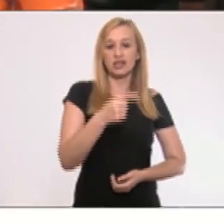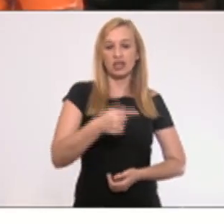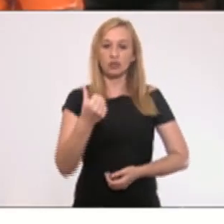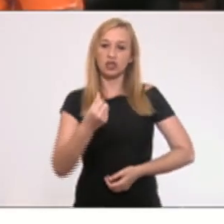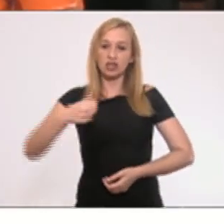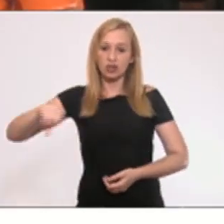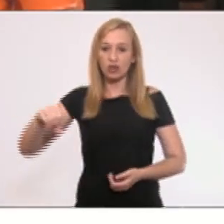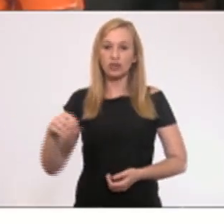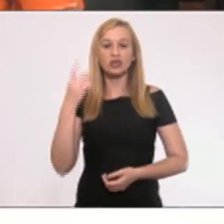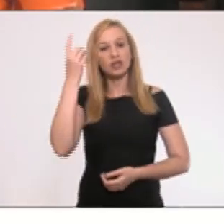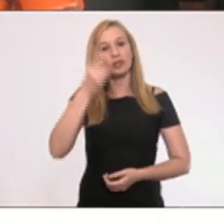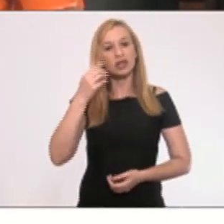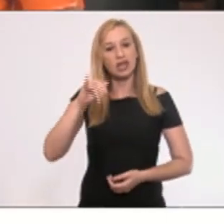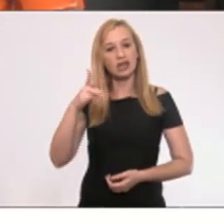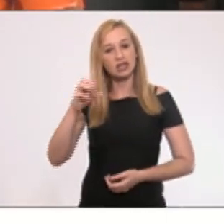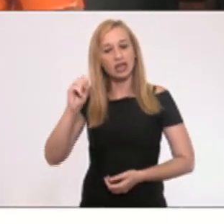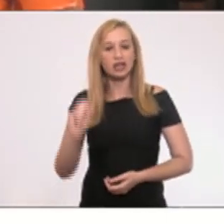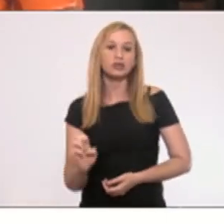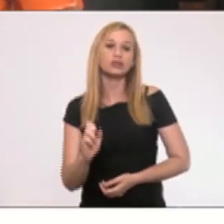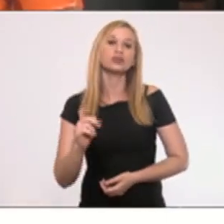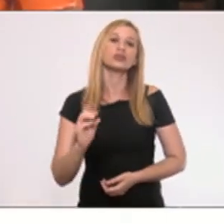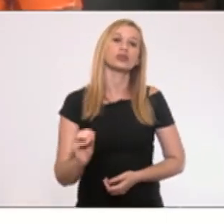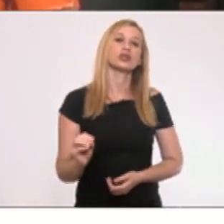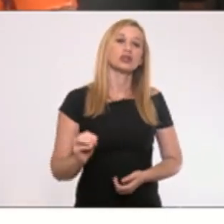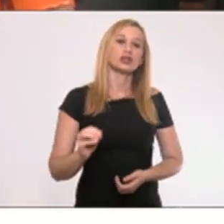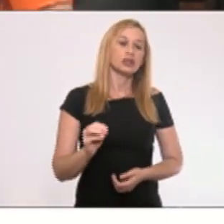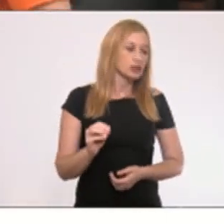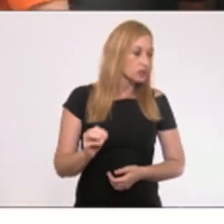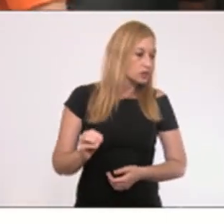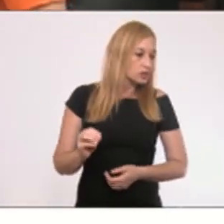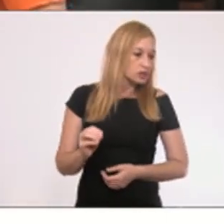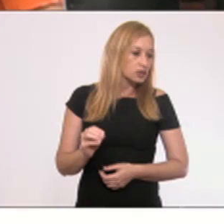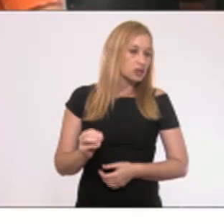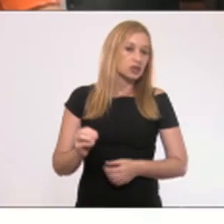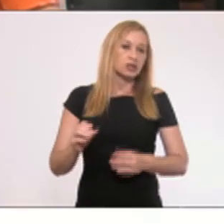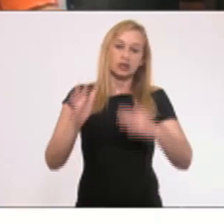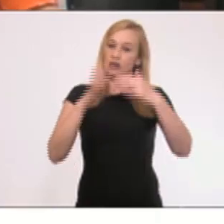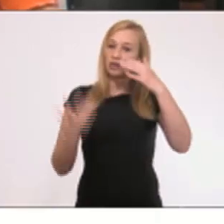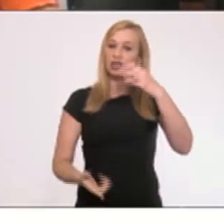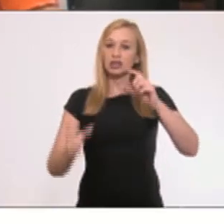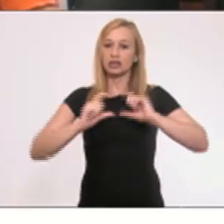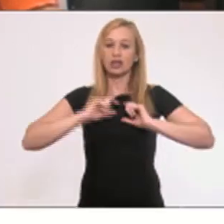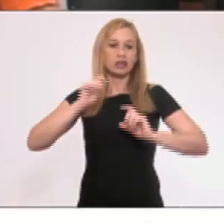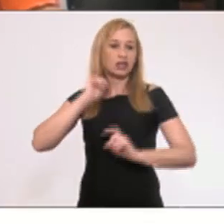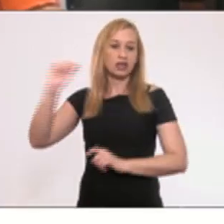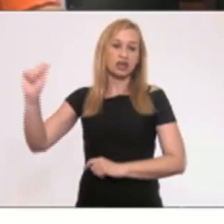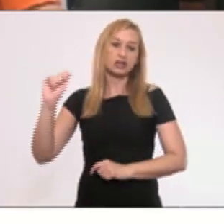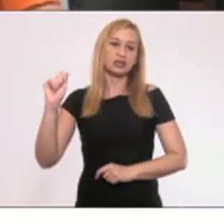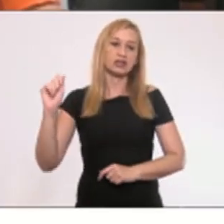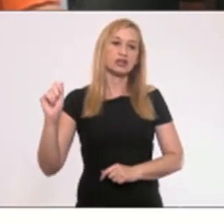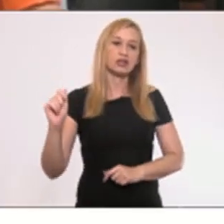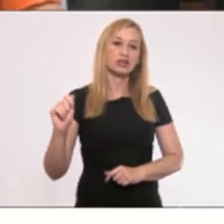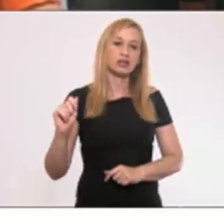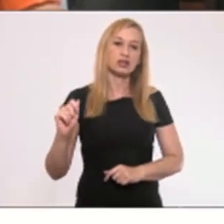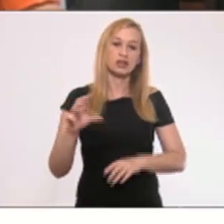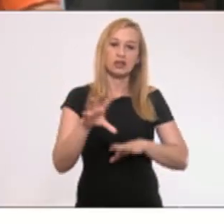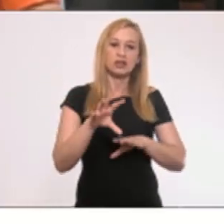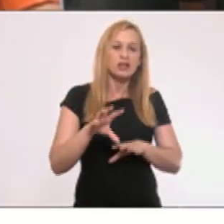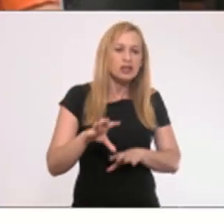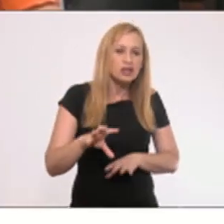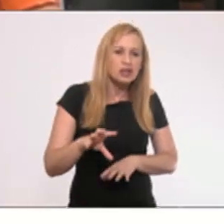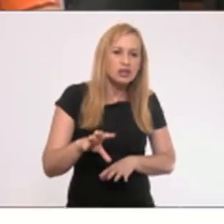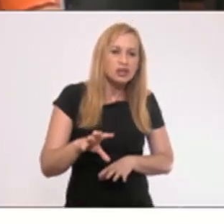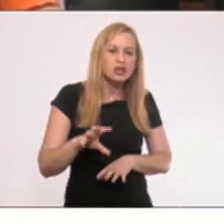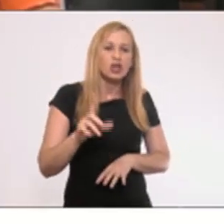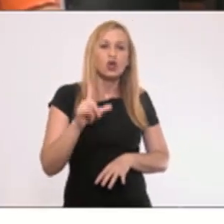autoria do deputado Carlos Caiado, que requer a sessão plenário Barbosa Lima Sobrinho para a realização de sessão solene de entrega de medalha Tiradentes respectivo diploma pós-mortem ao